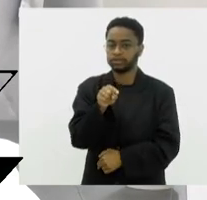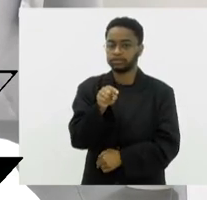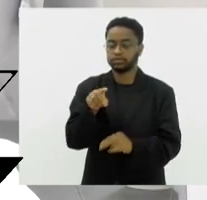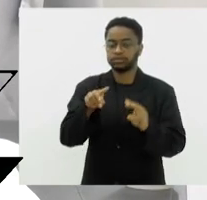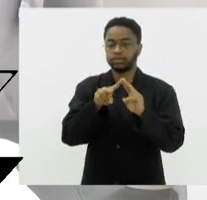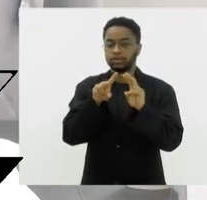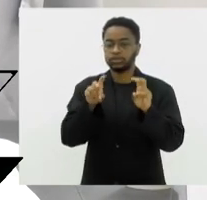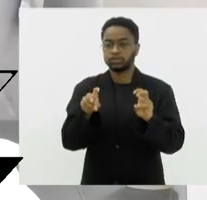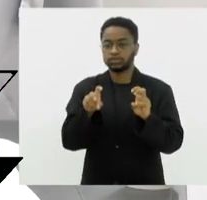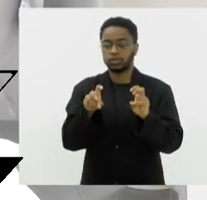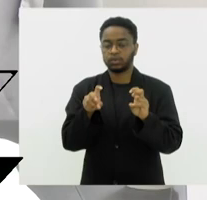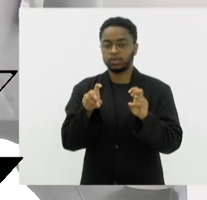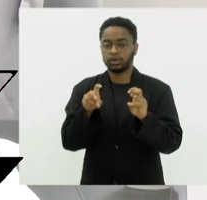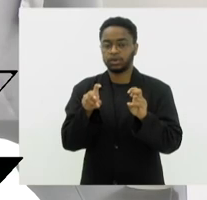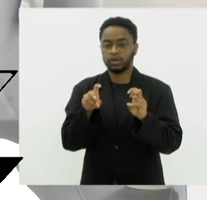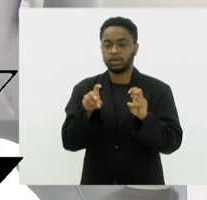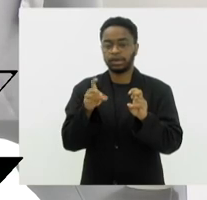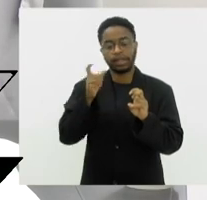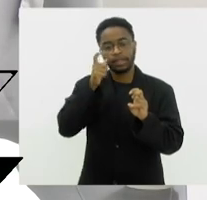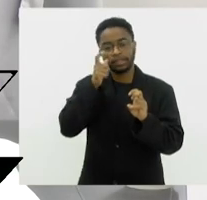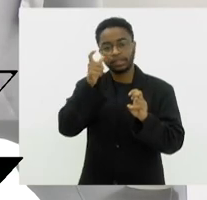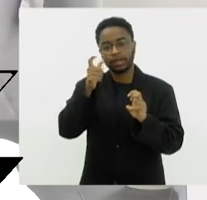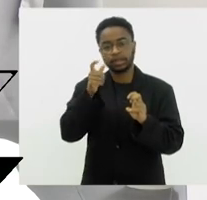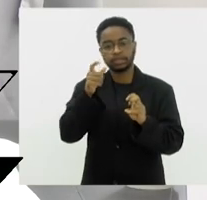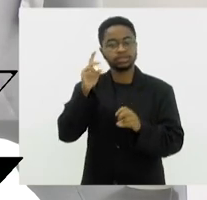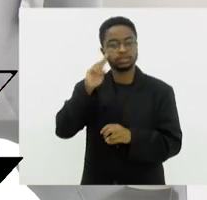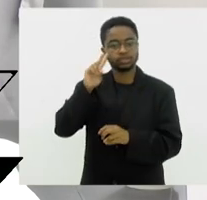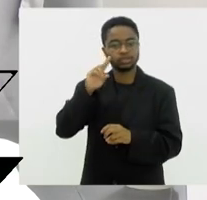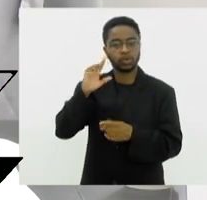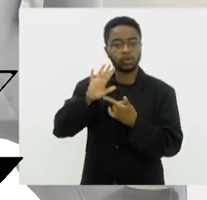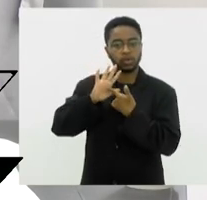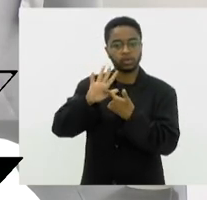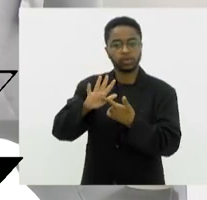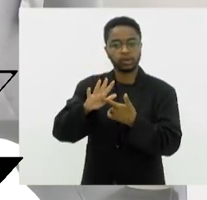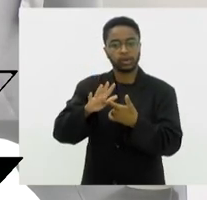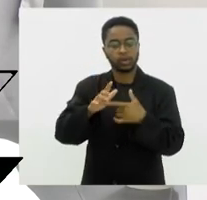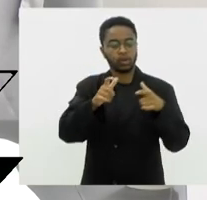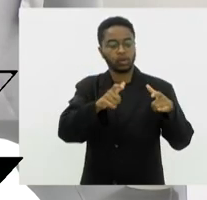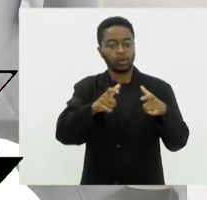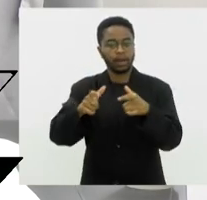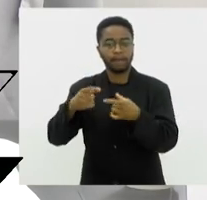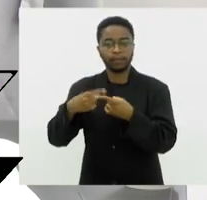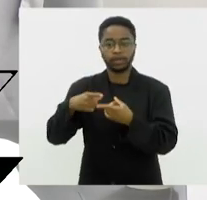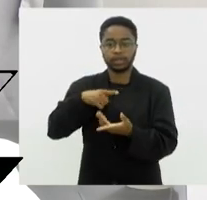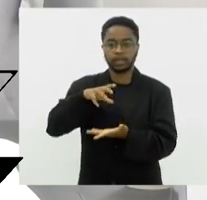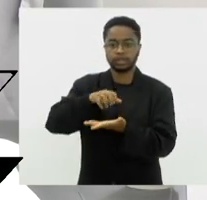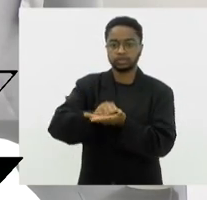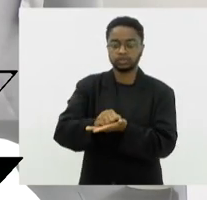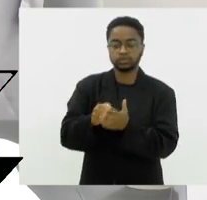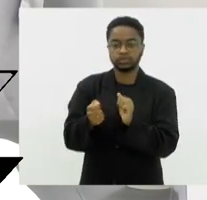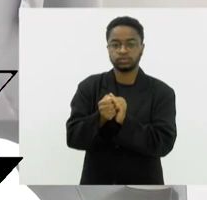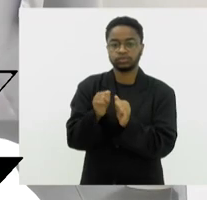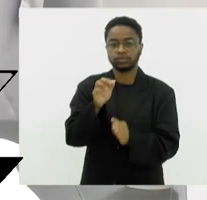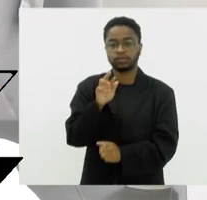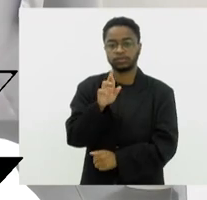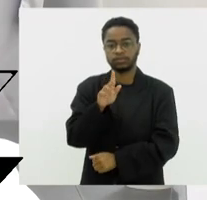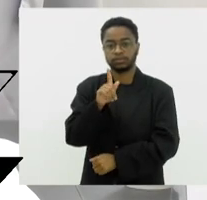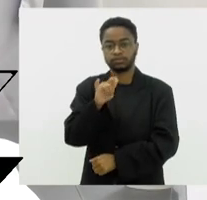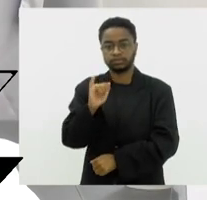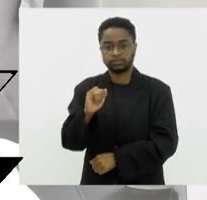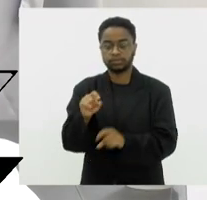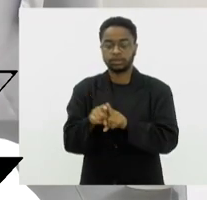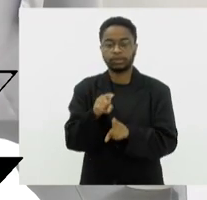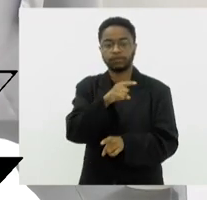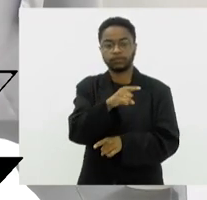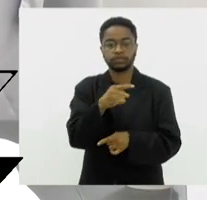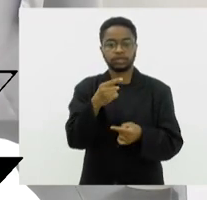reconhecimento de interesse histórico sobre imóveis, porque há consequente registro no RGI, e sobre algo que é de pauta de Vossa